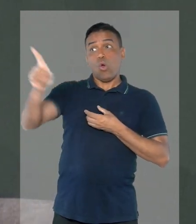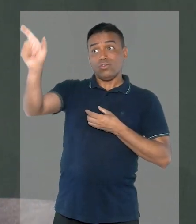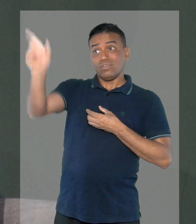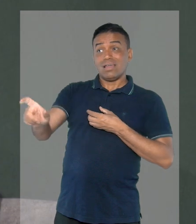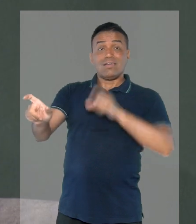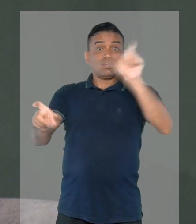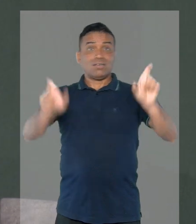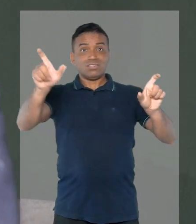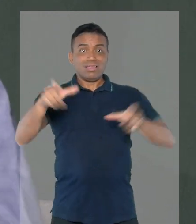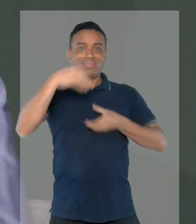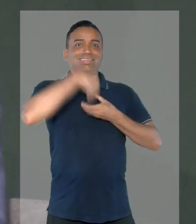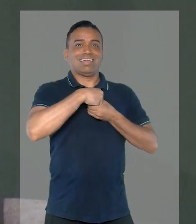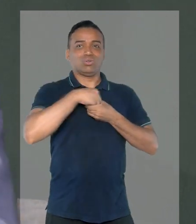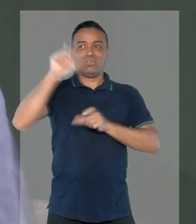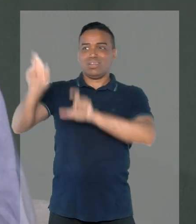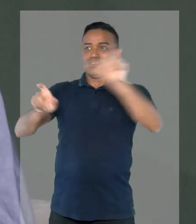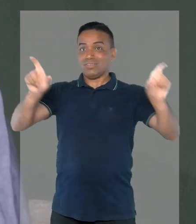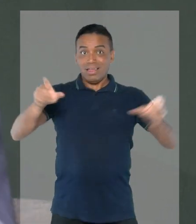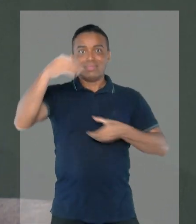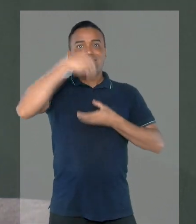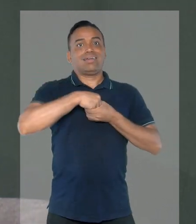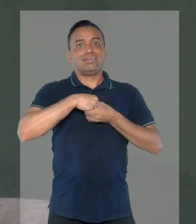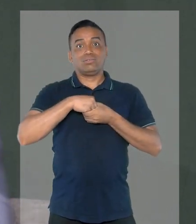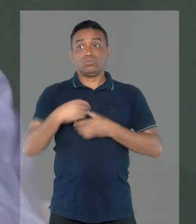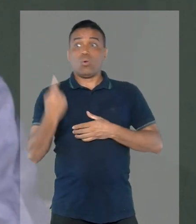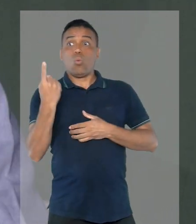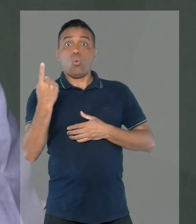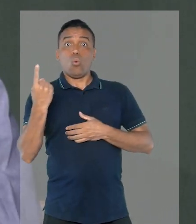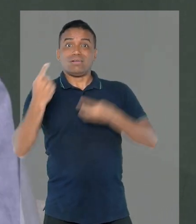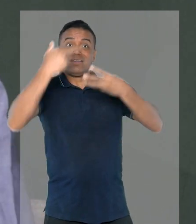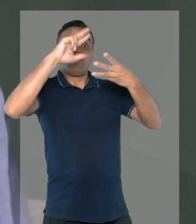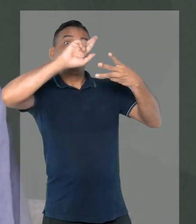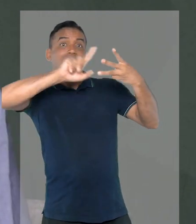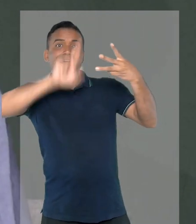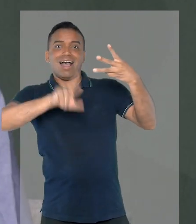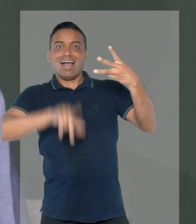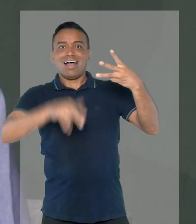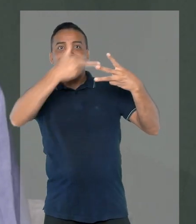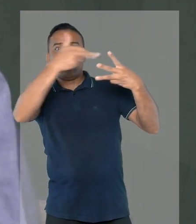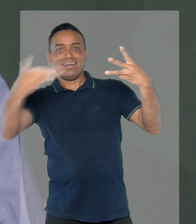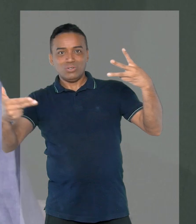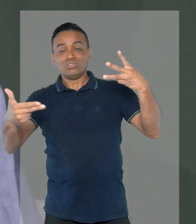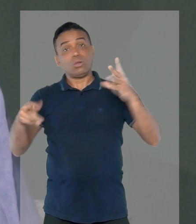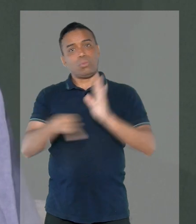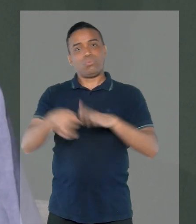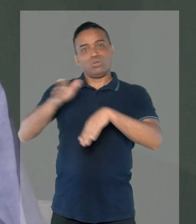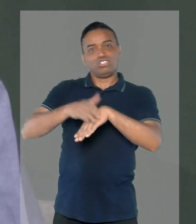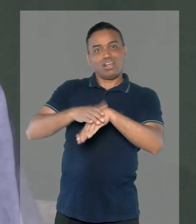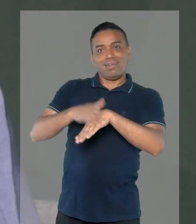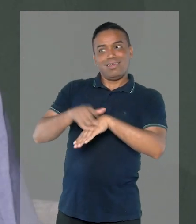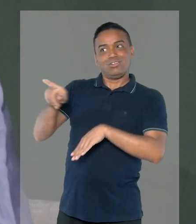você, você e você. Então essa relação dele de ser uno e múltiplo me parecia muito modo do